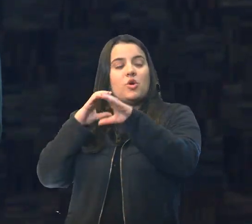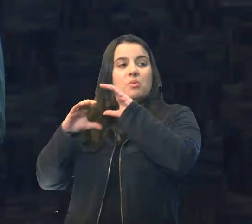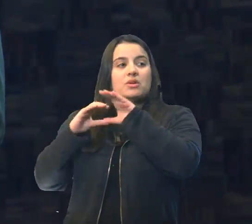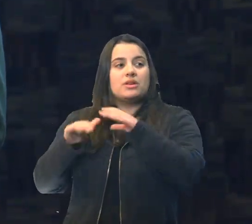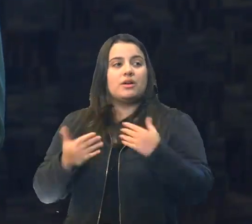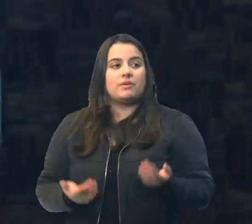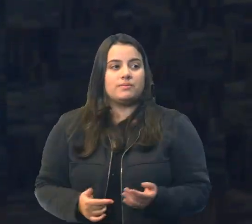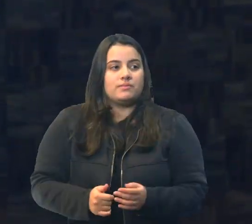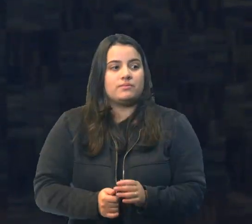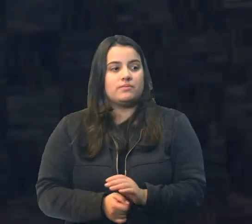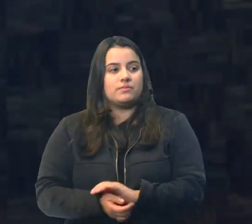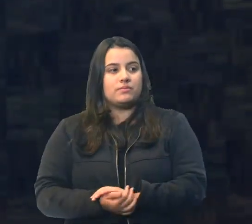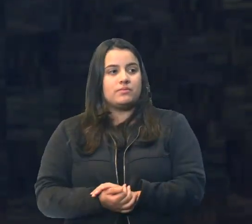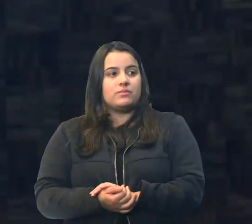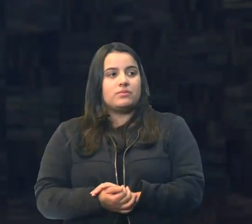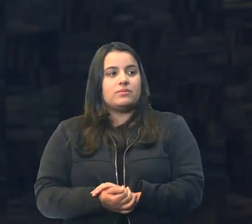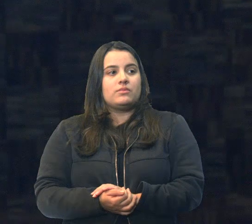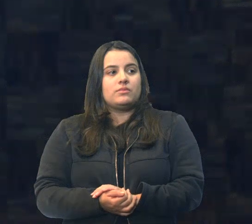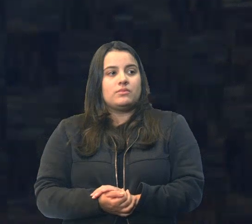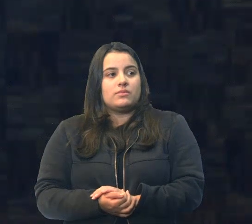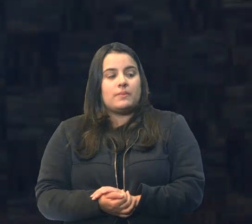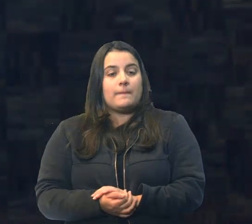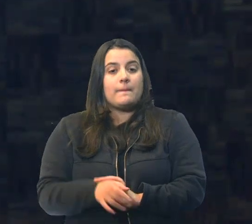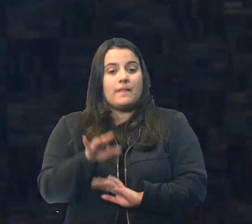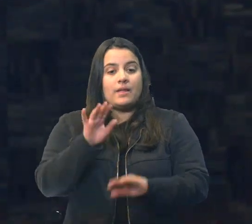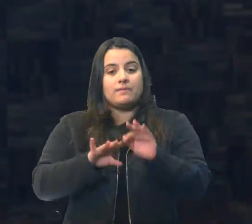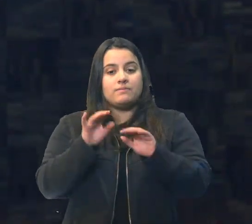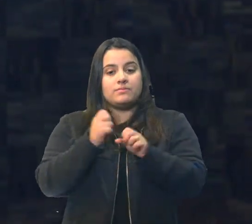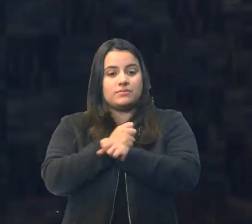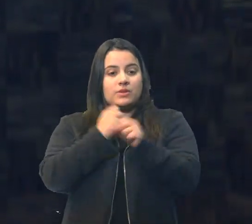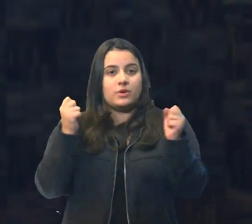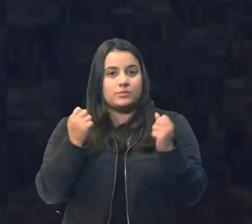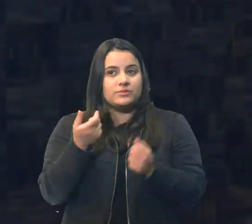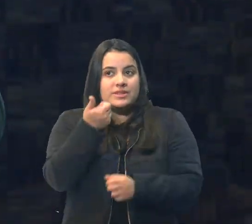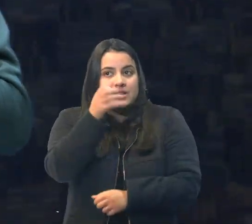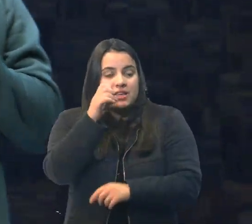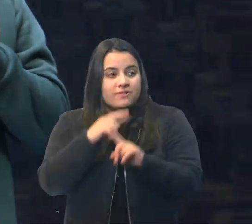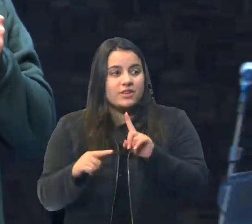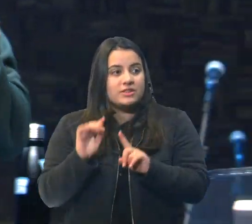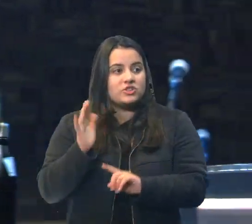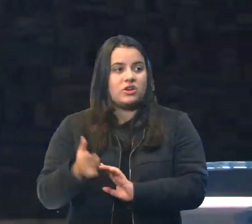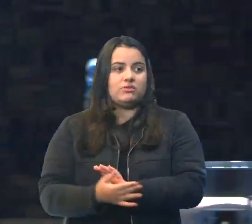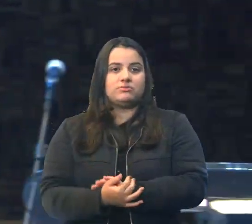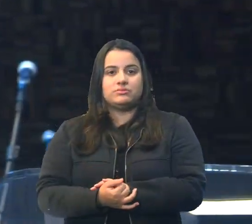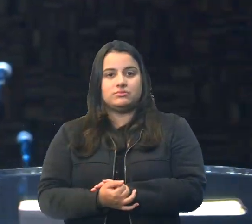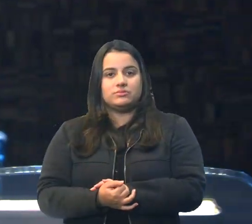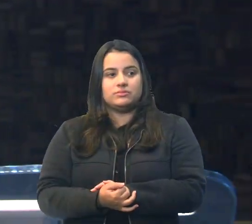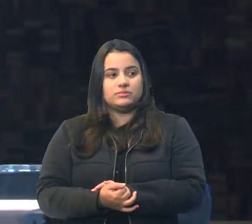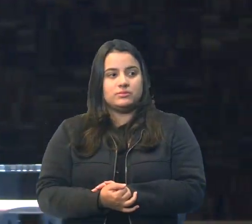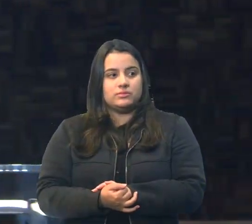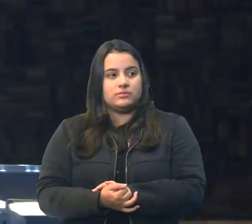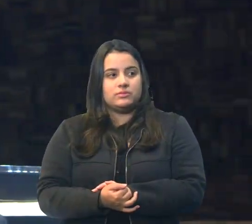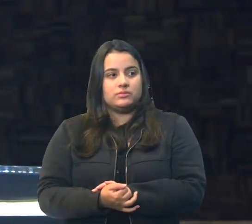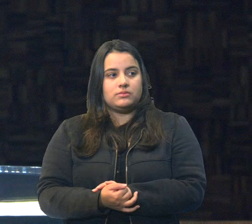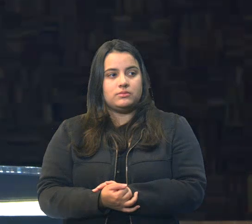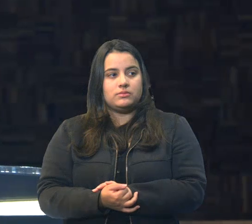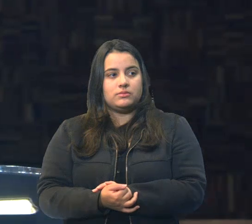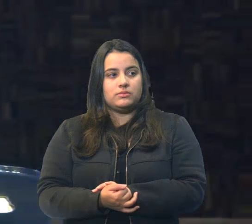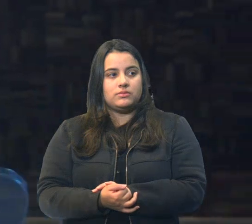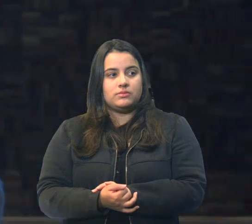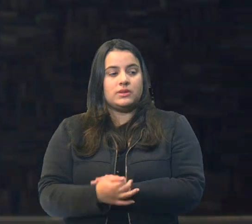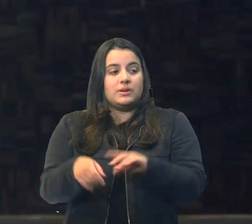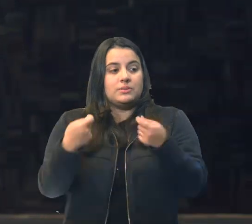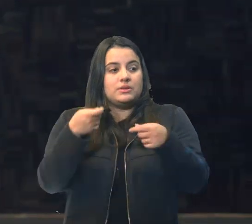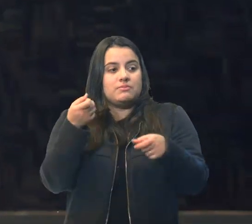carro. É só quando ele está acordando e você acordou ele 10 vezes. Não. Tem que